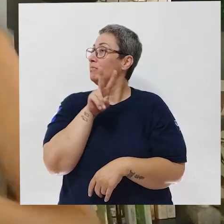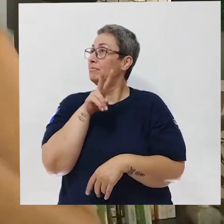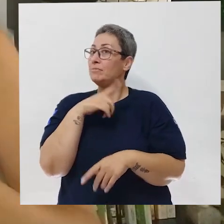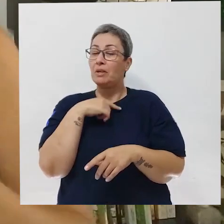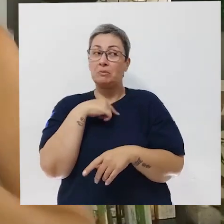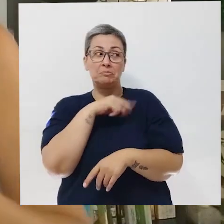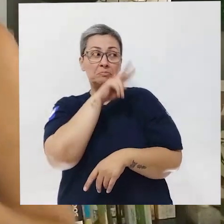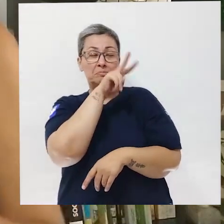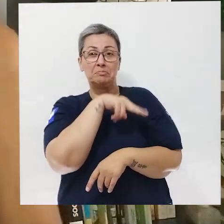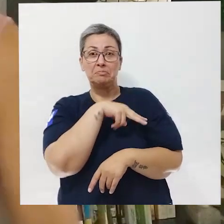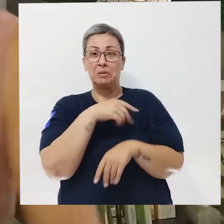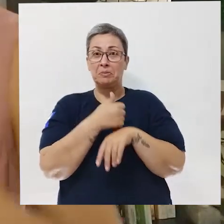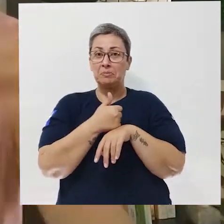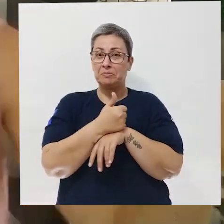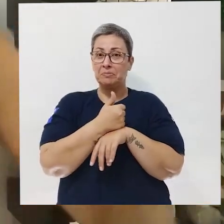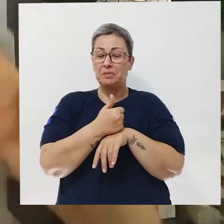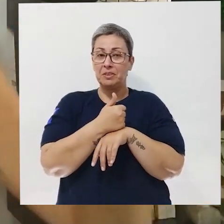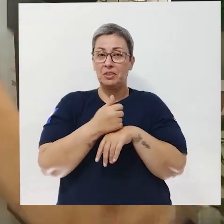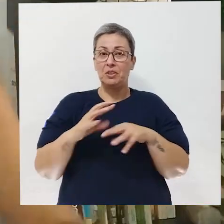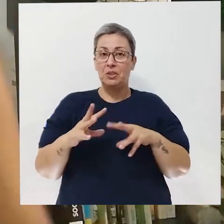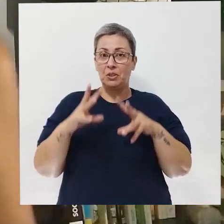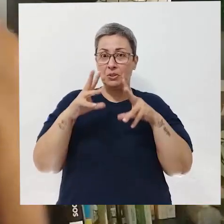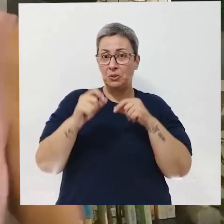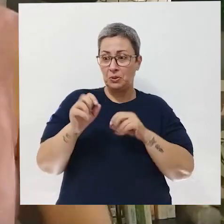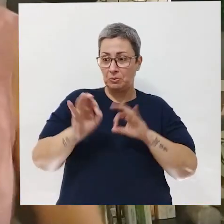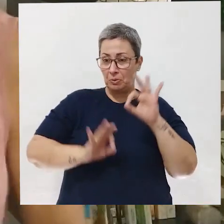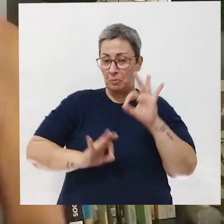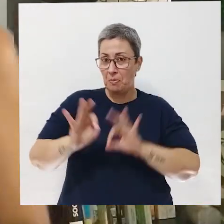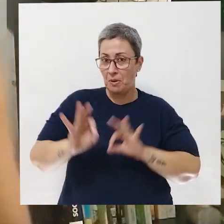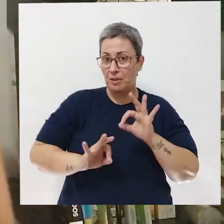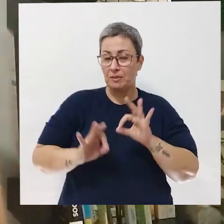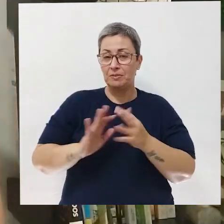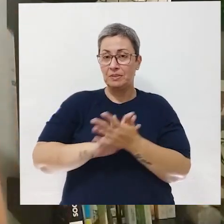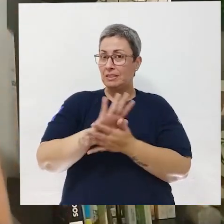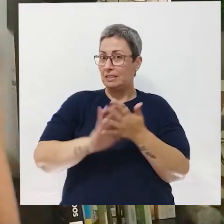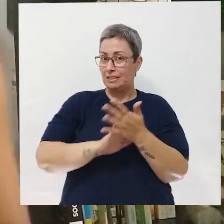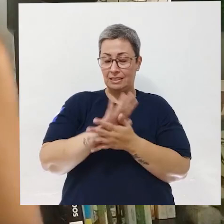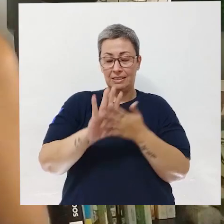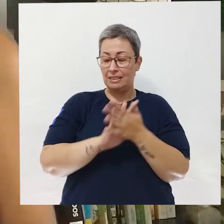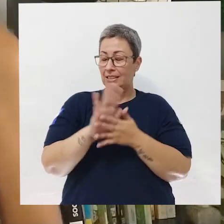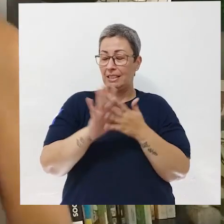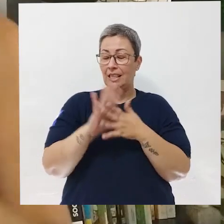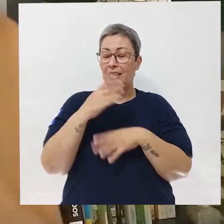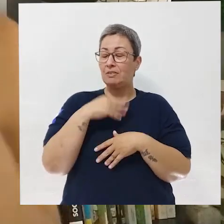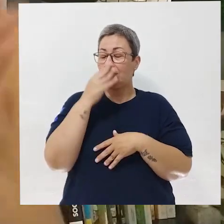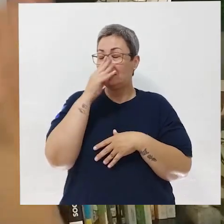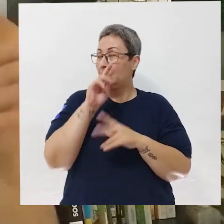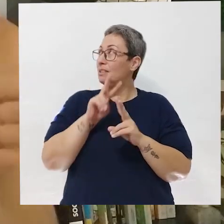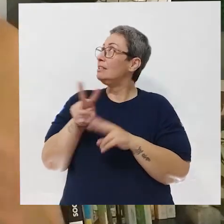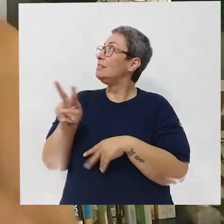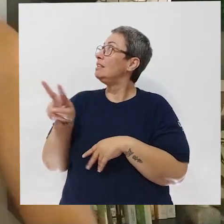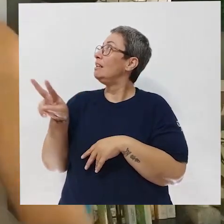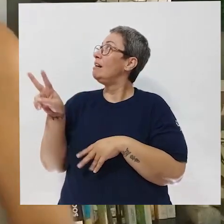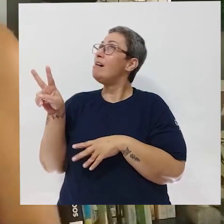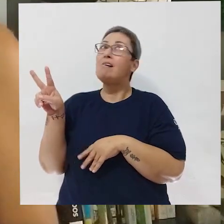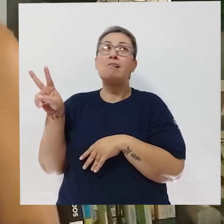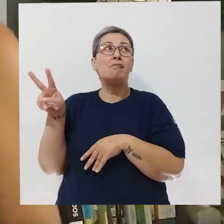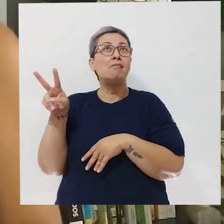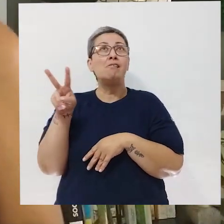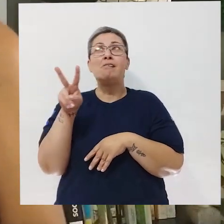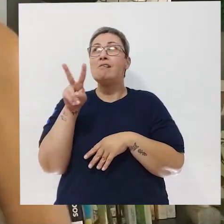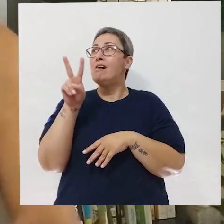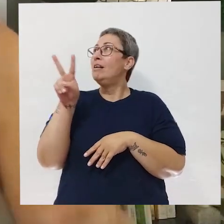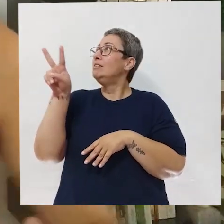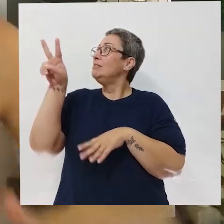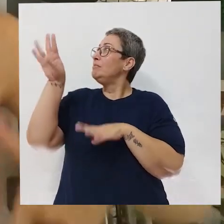para o procedimento, ou seja, nem para todo aquele preparo que acontece antes da aplicação. Tenta olhar sempre para um ponto